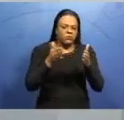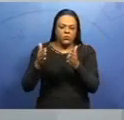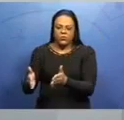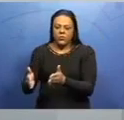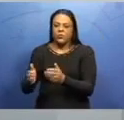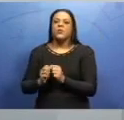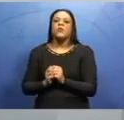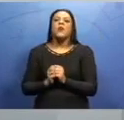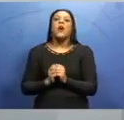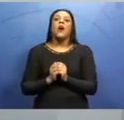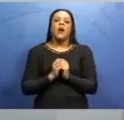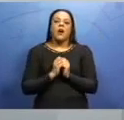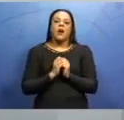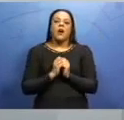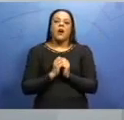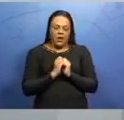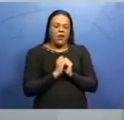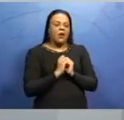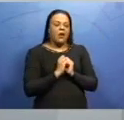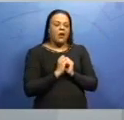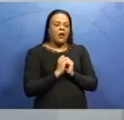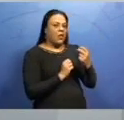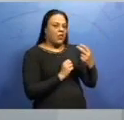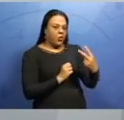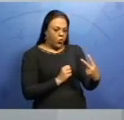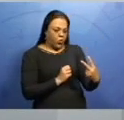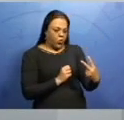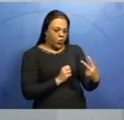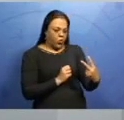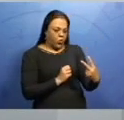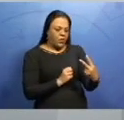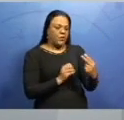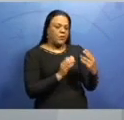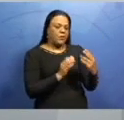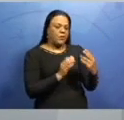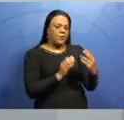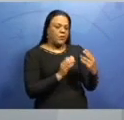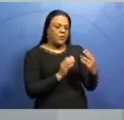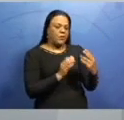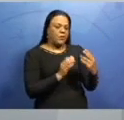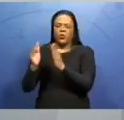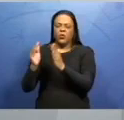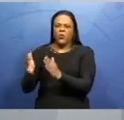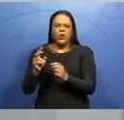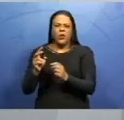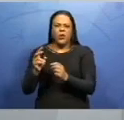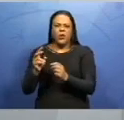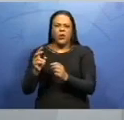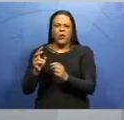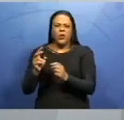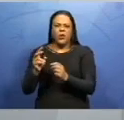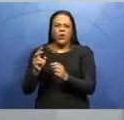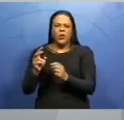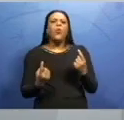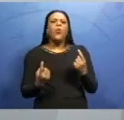2 partes. Quais são essas partes, vocês lembram?